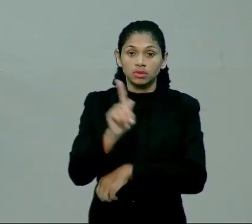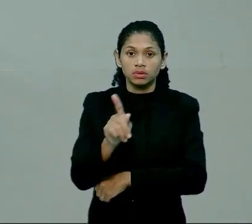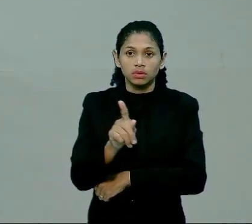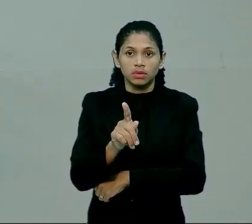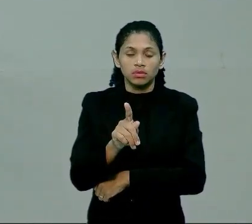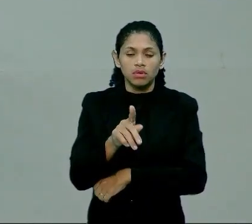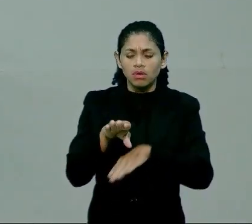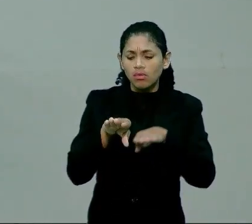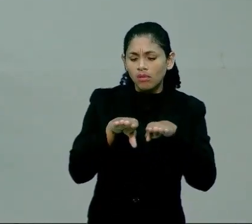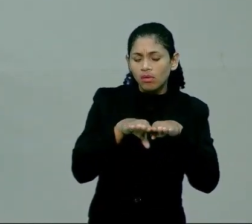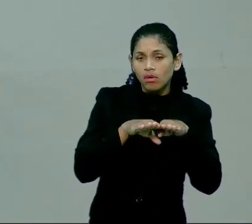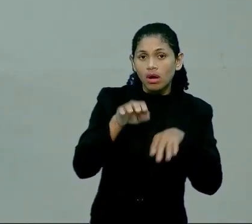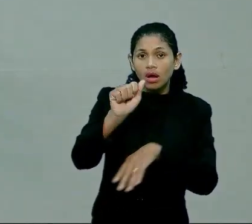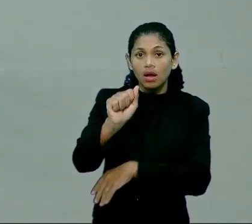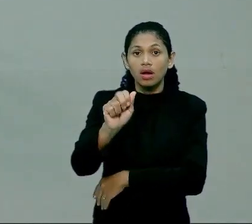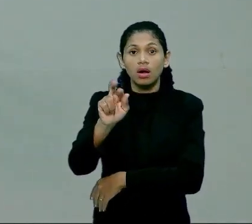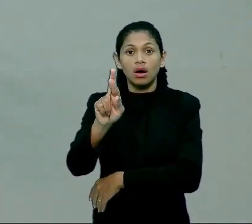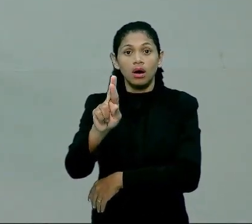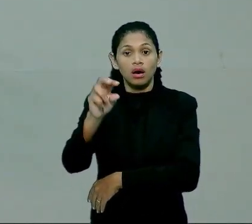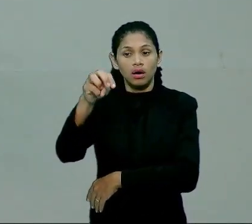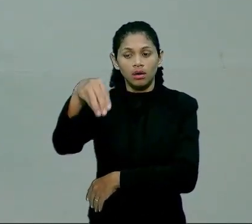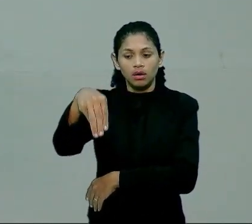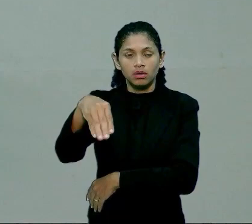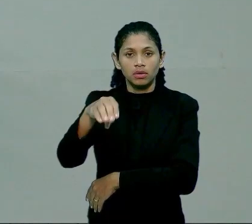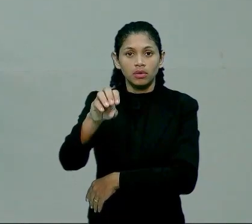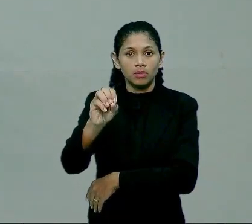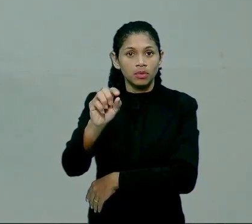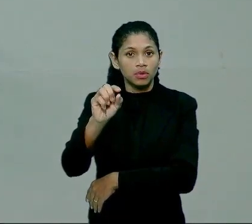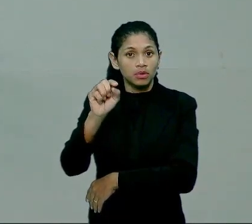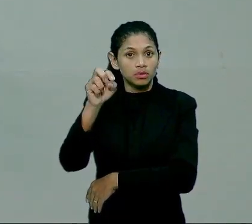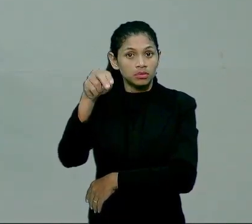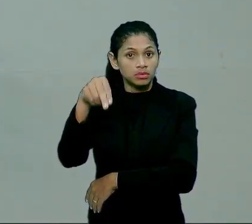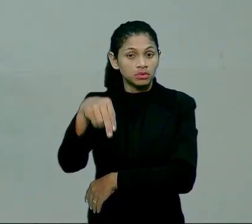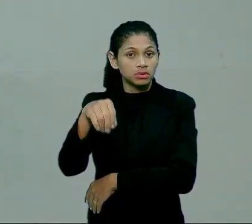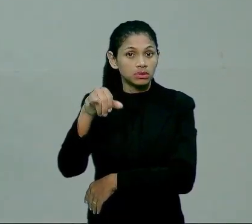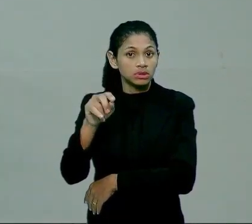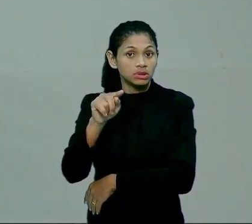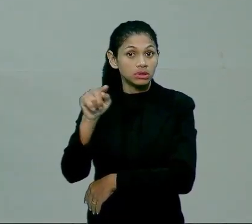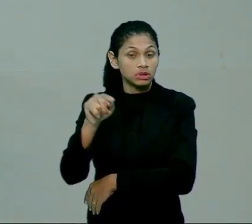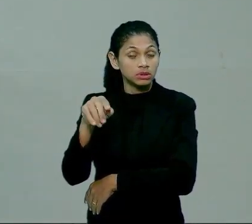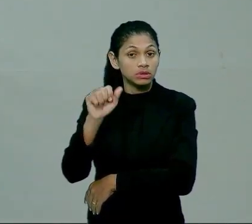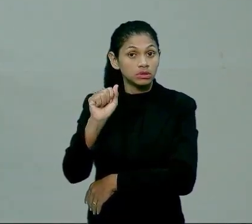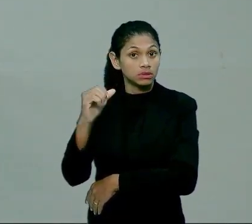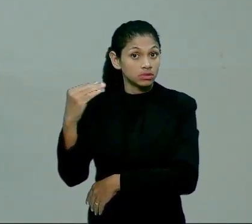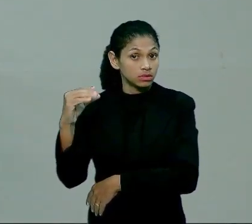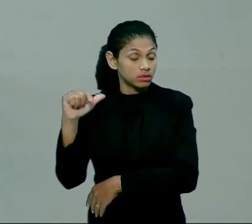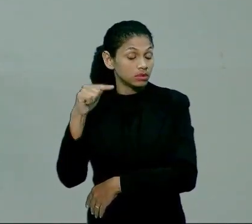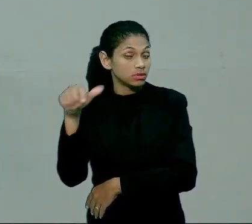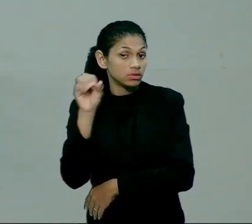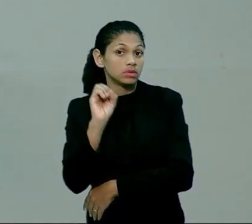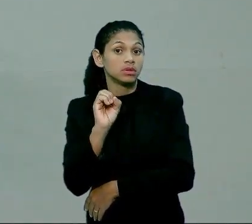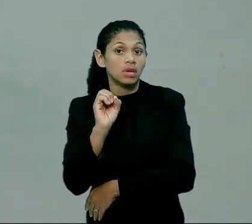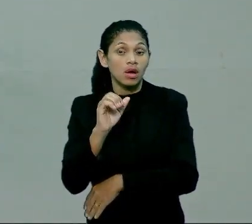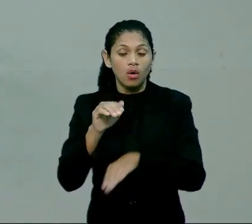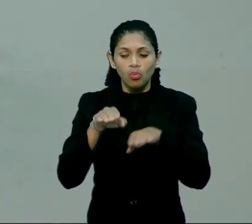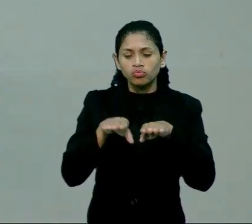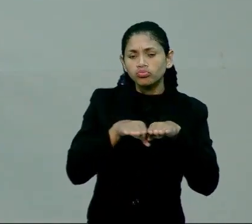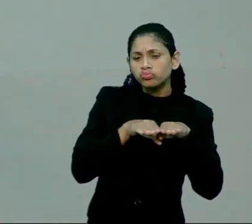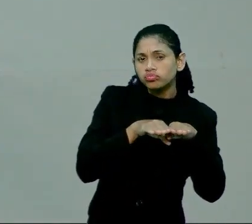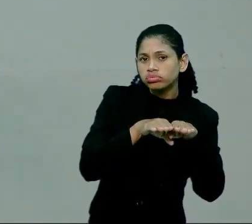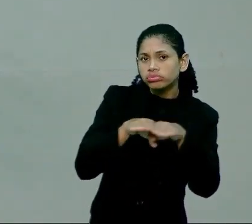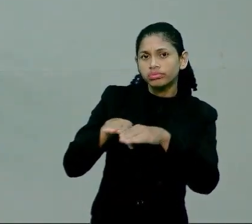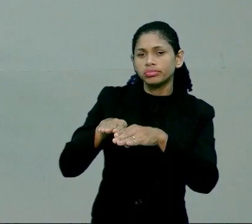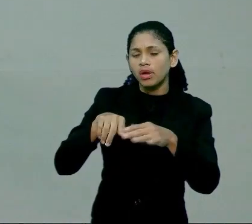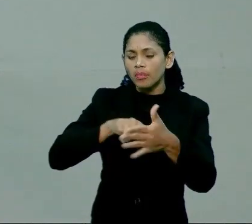que tá tudo natural, sou bonita pra caramba, tudo se encaixa naturalmente. Tranquilo? Então, o belo é